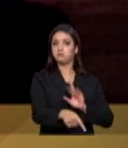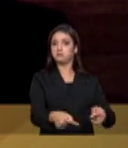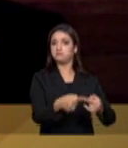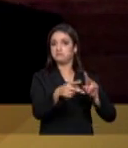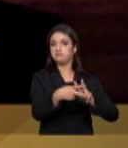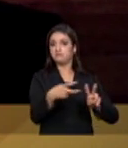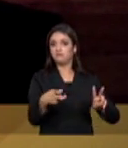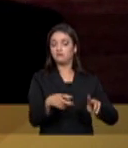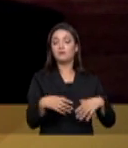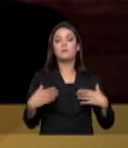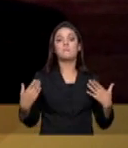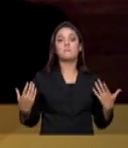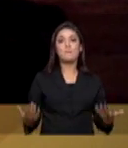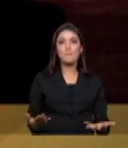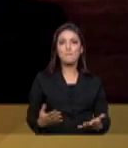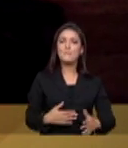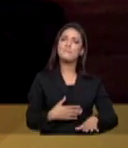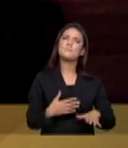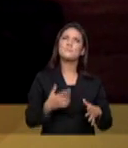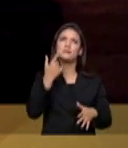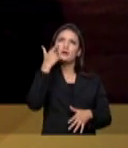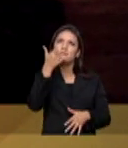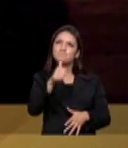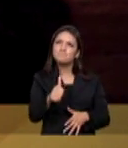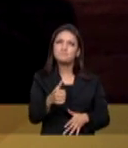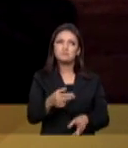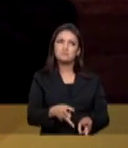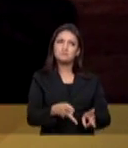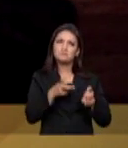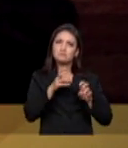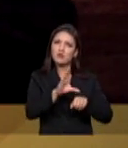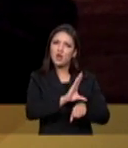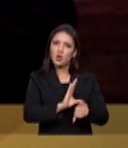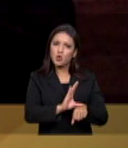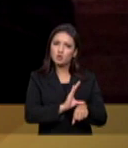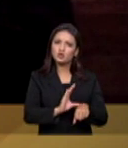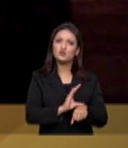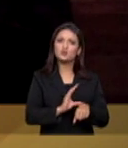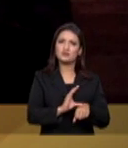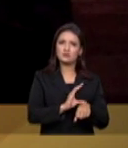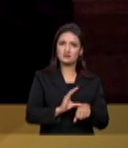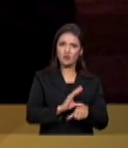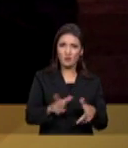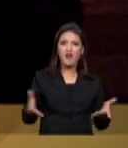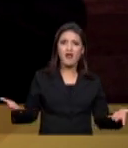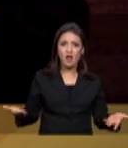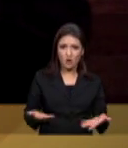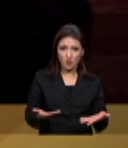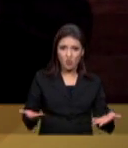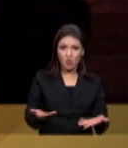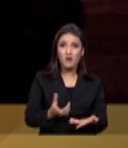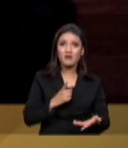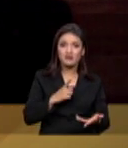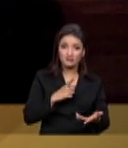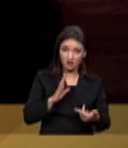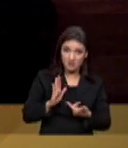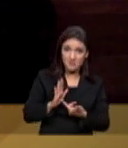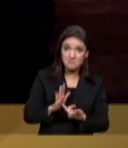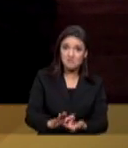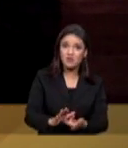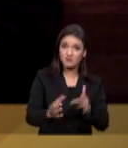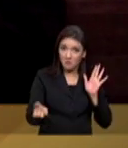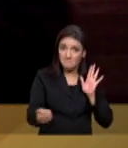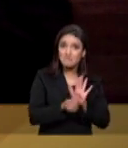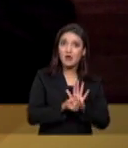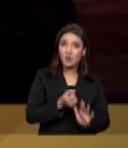tutela da Posse indígena Compreendo que a constituição vigente representa um Marco relevante